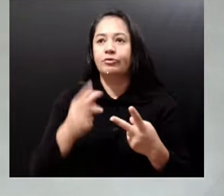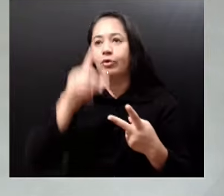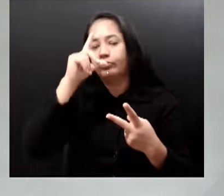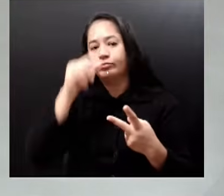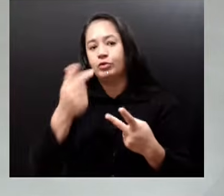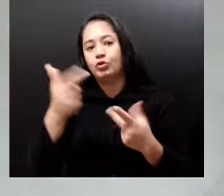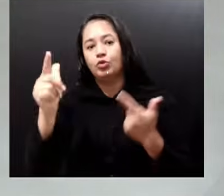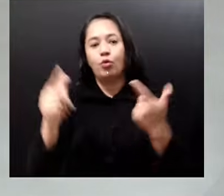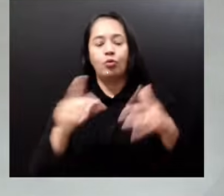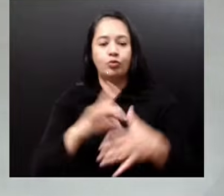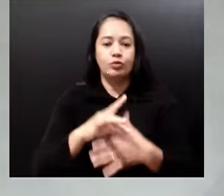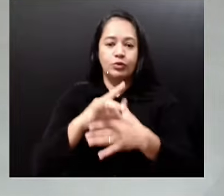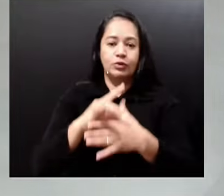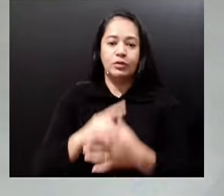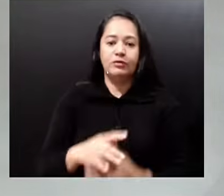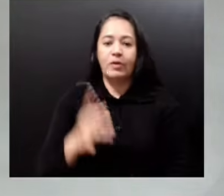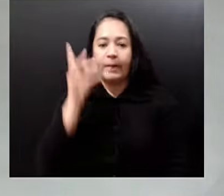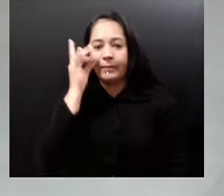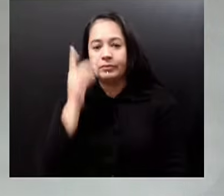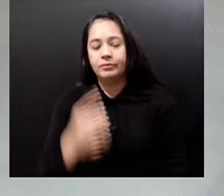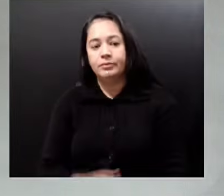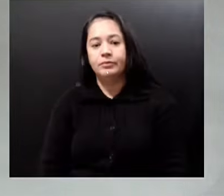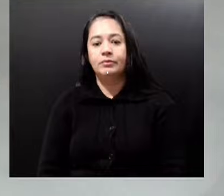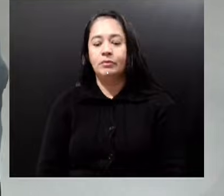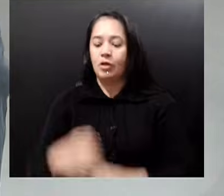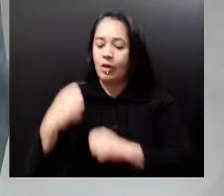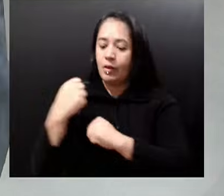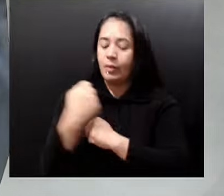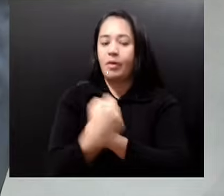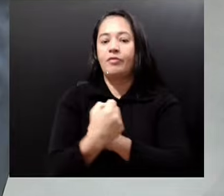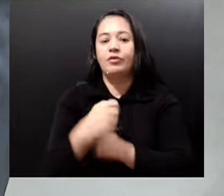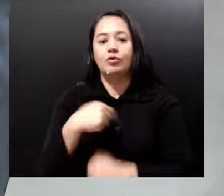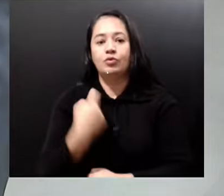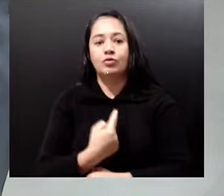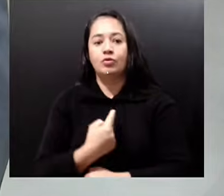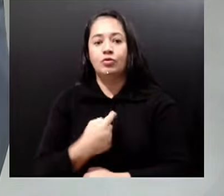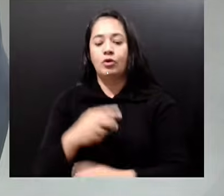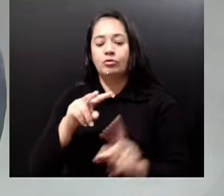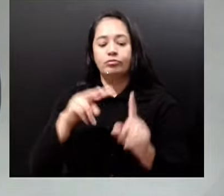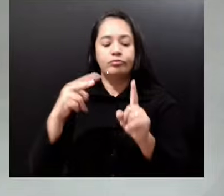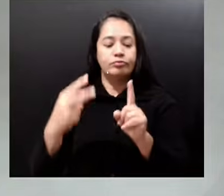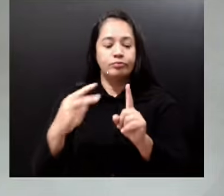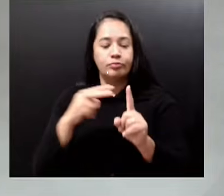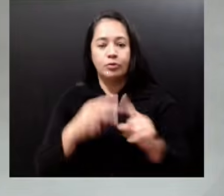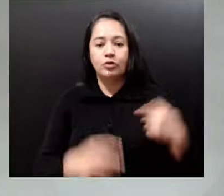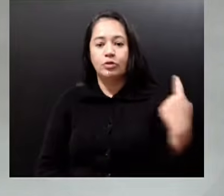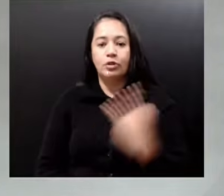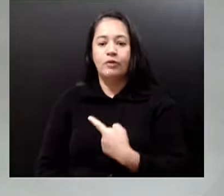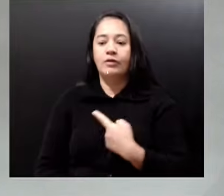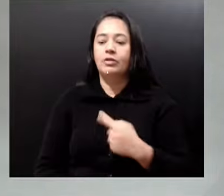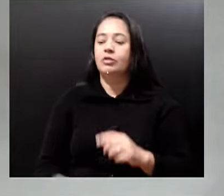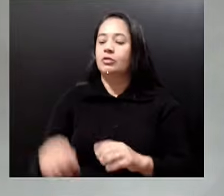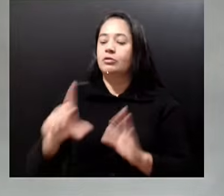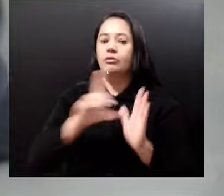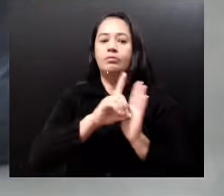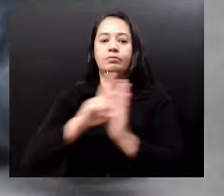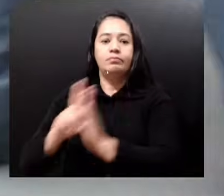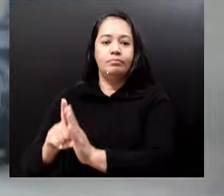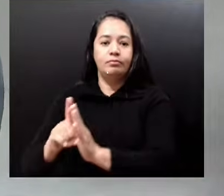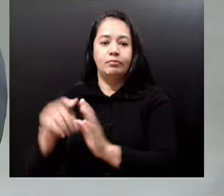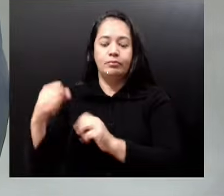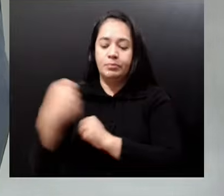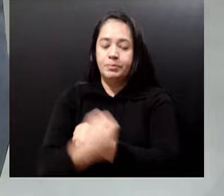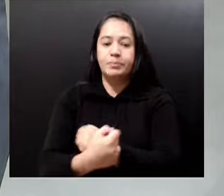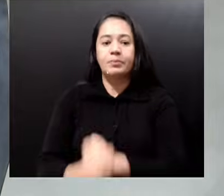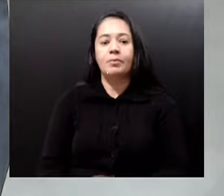estiveram defendendo o nosso ponto de vista, defendendo a direita. Com relação ao Trump, com